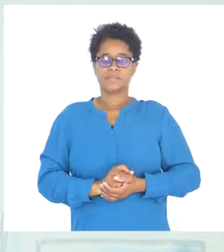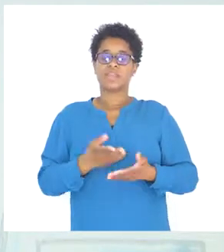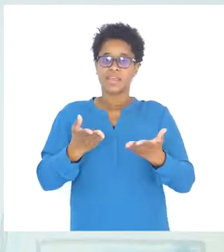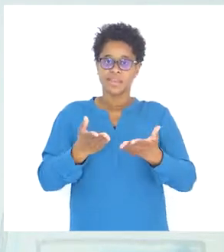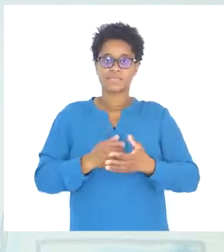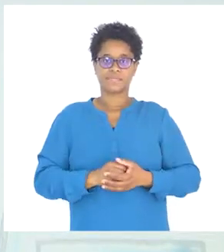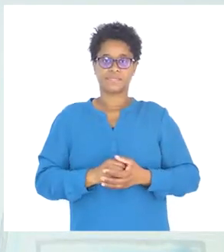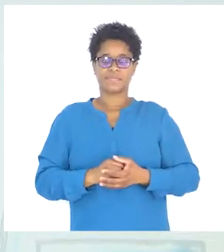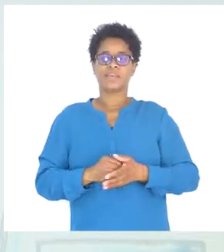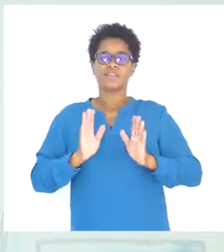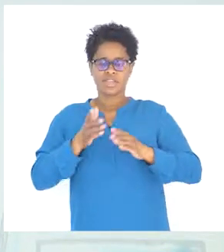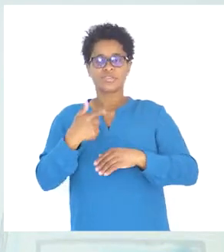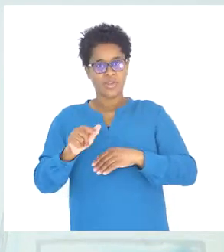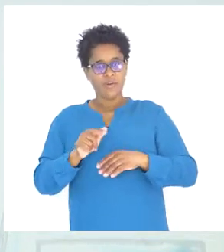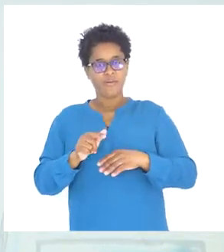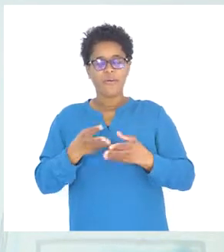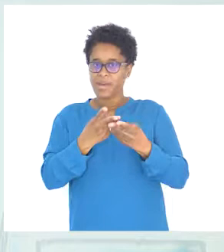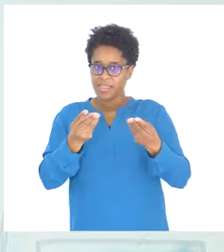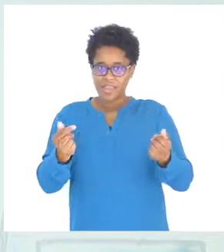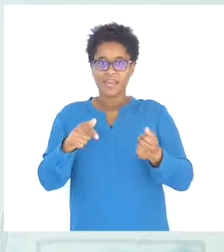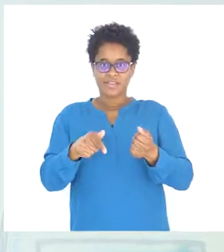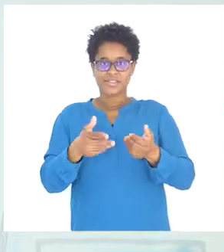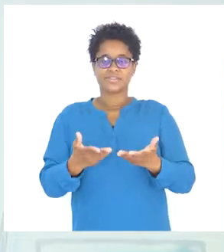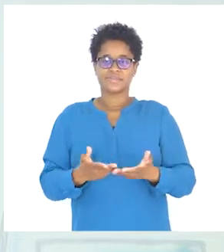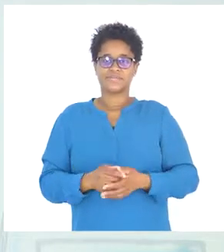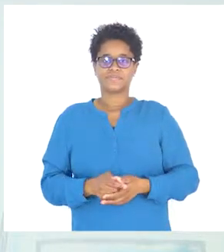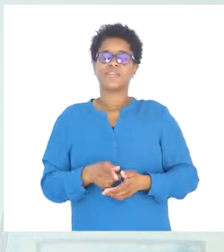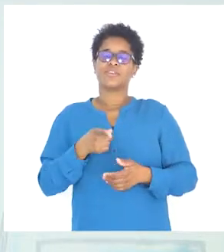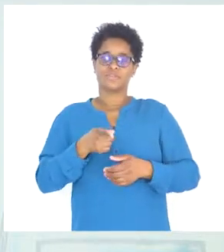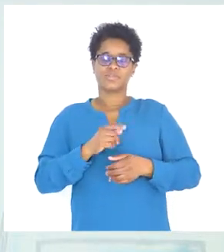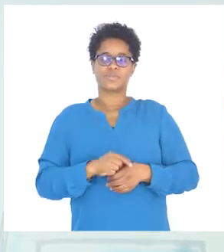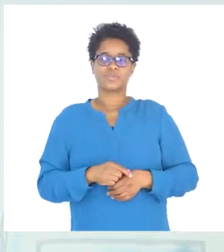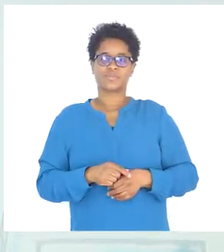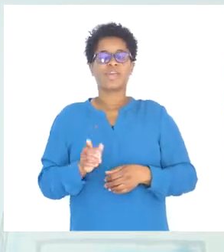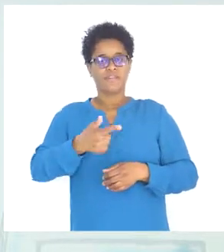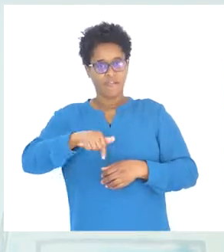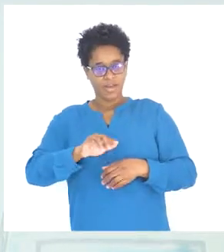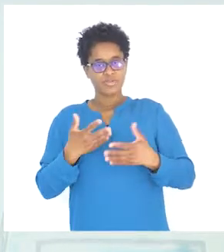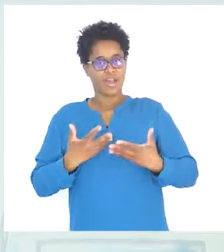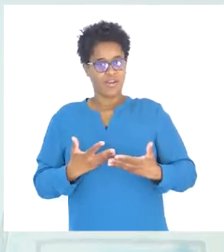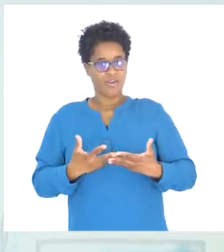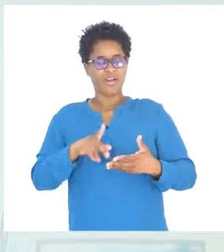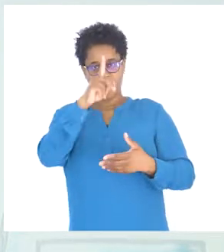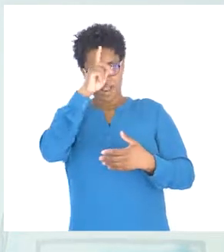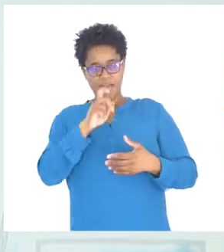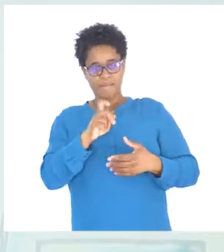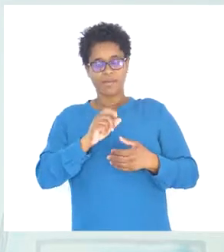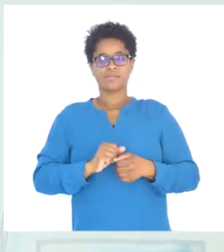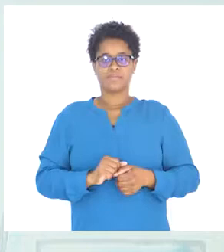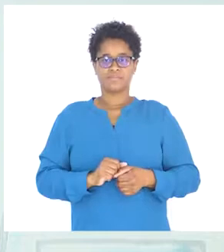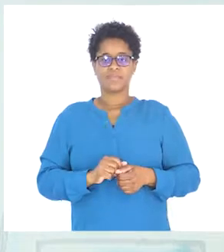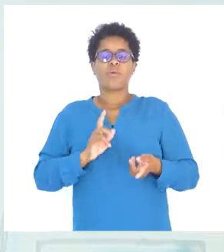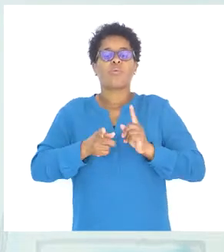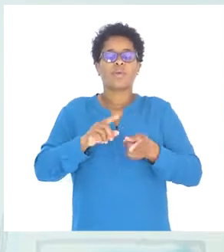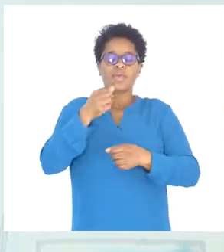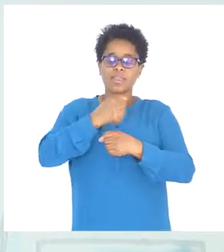aí? Já estão com os materiais? Isso! Vamos agora recordar o